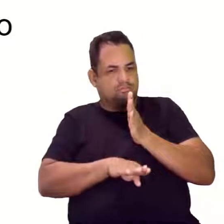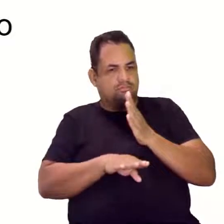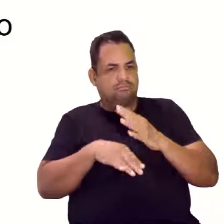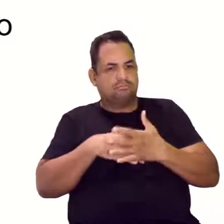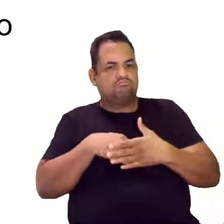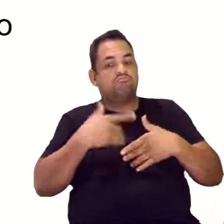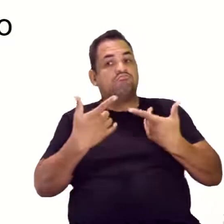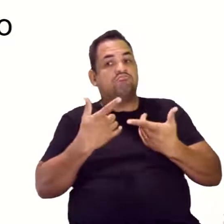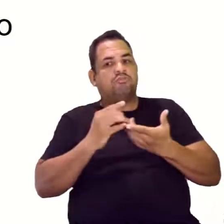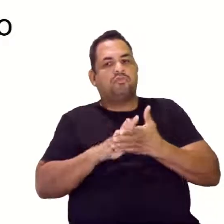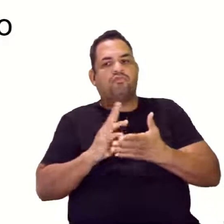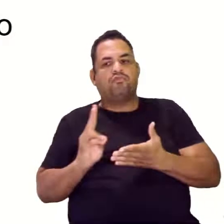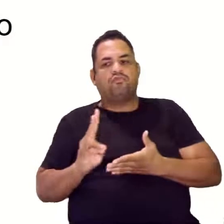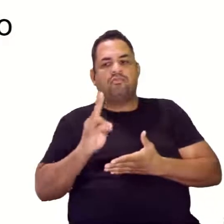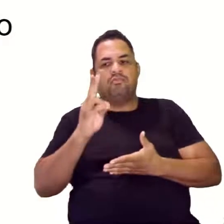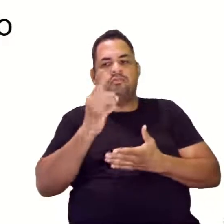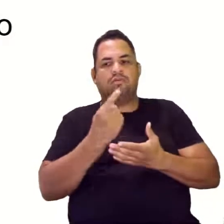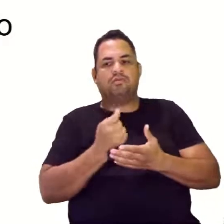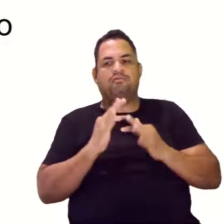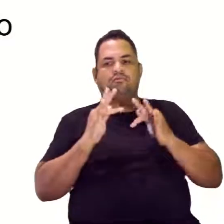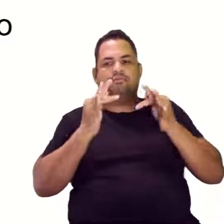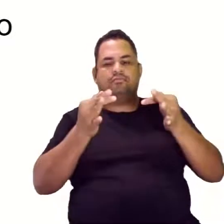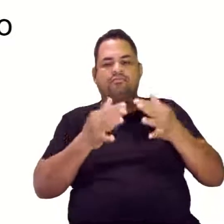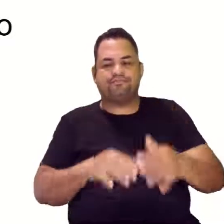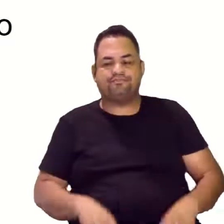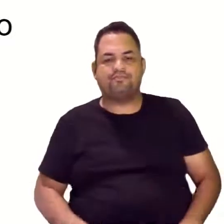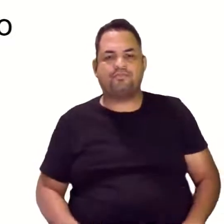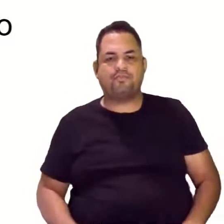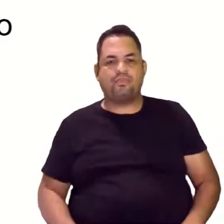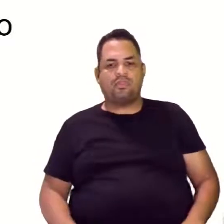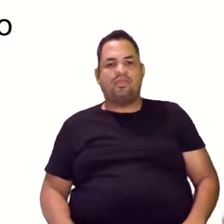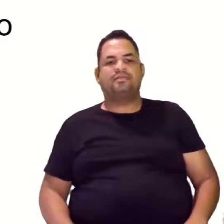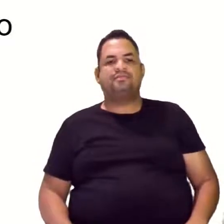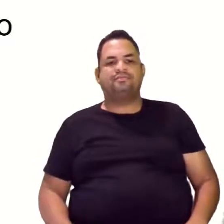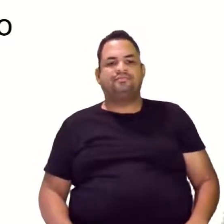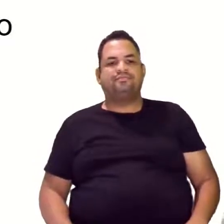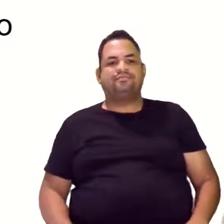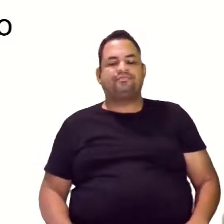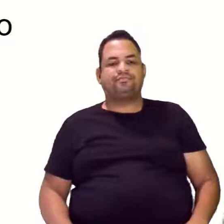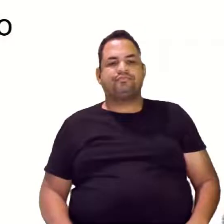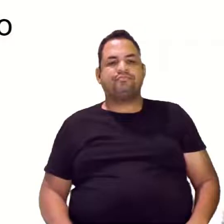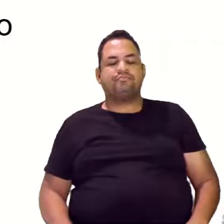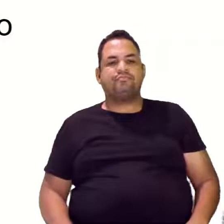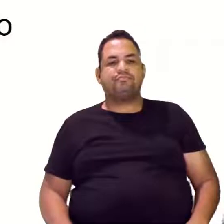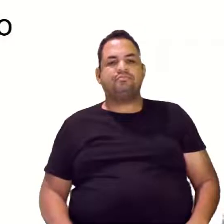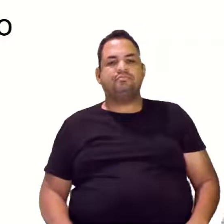desconto sobre o valor original. Essa é a promoção do supermercado.